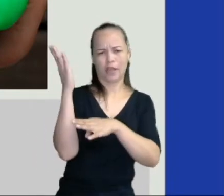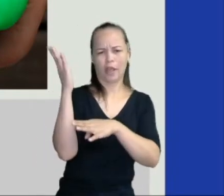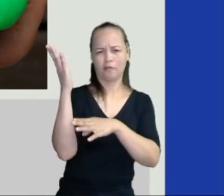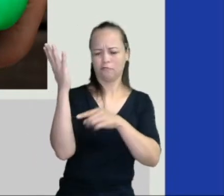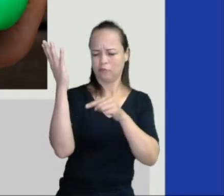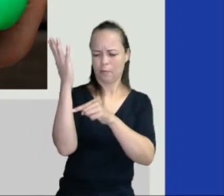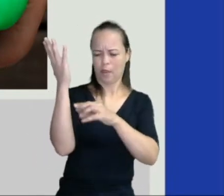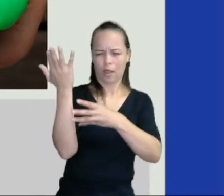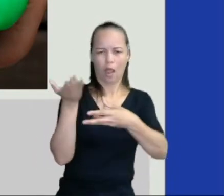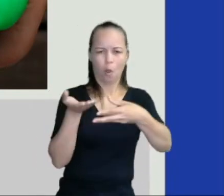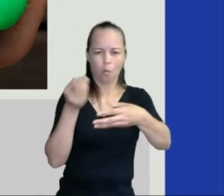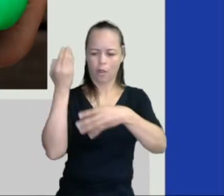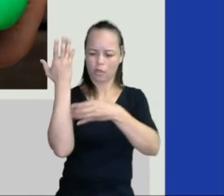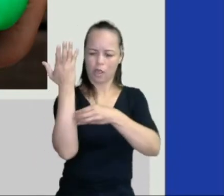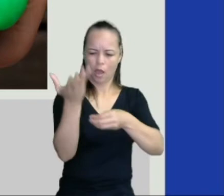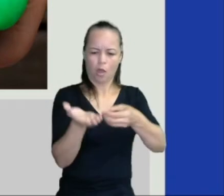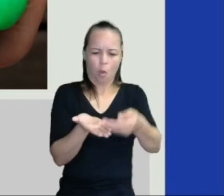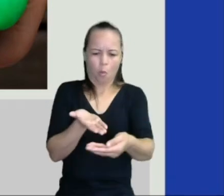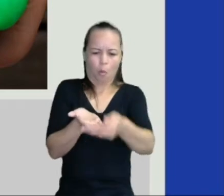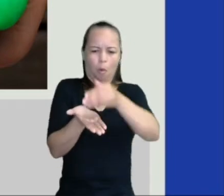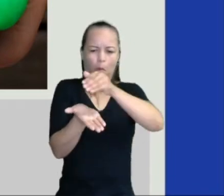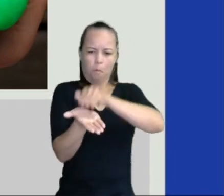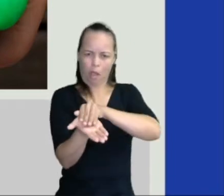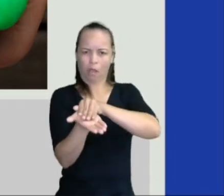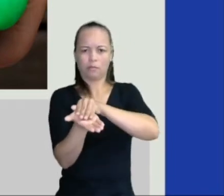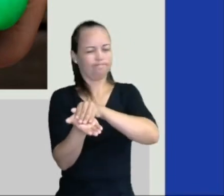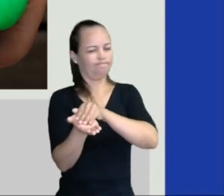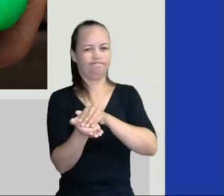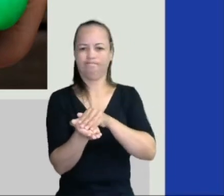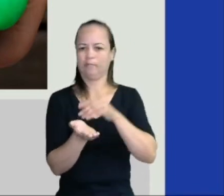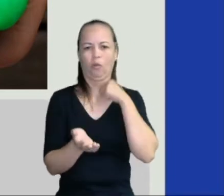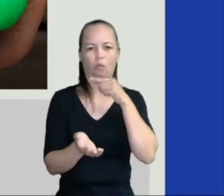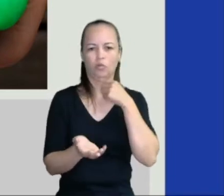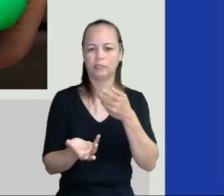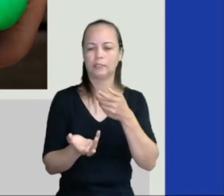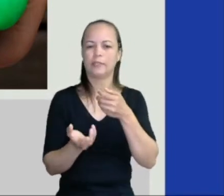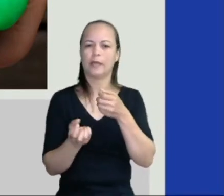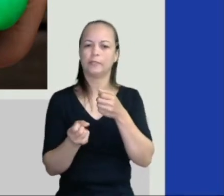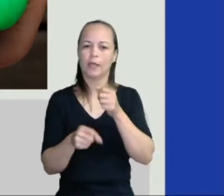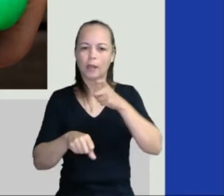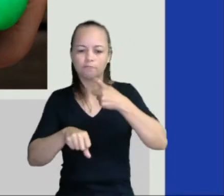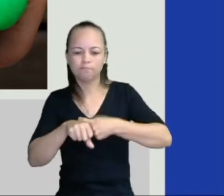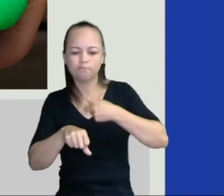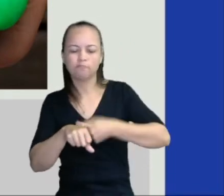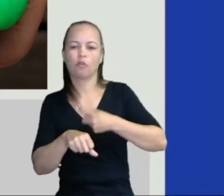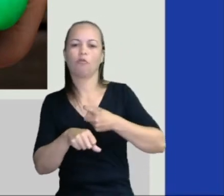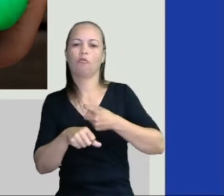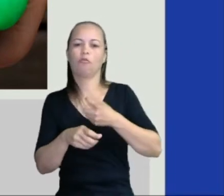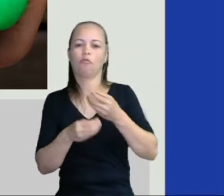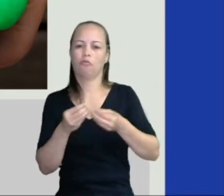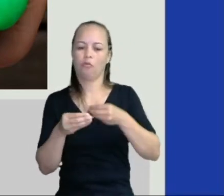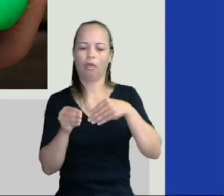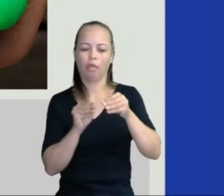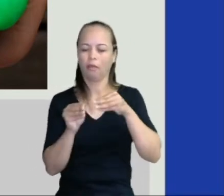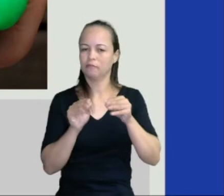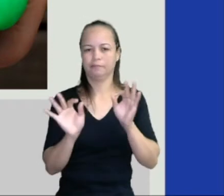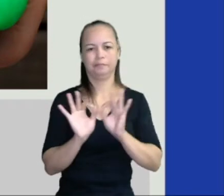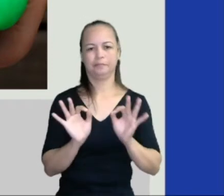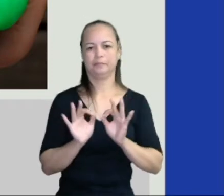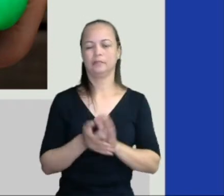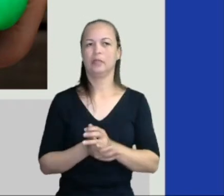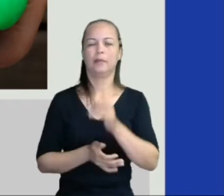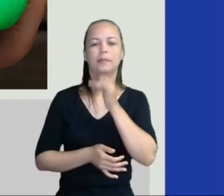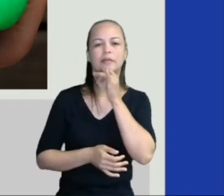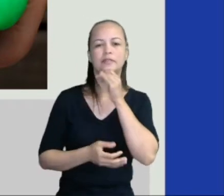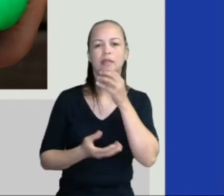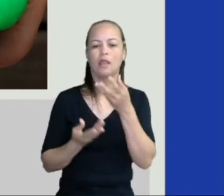você não consegue dobrar. Com a sua força, você não consegue dobrar. Ou seja, ele é rígido, ele não é flexível. Como, por